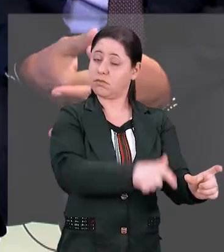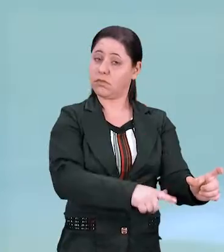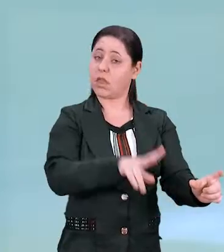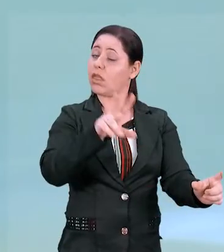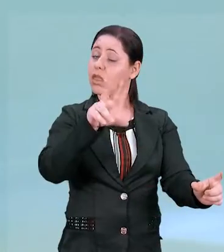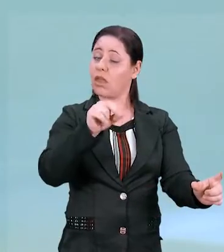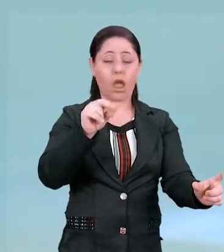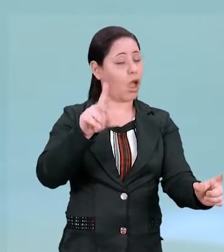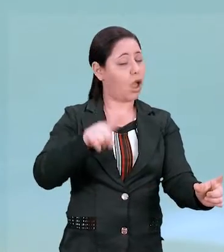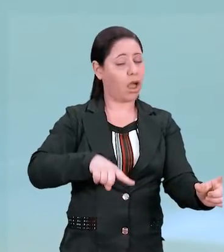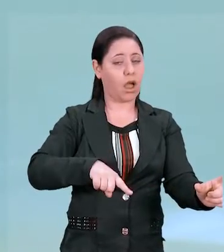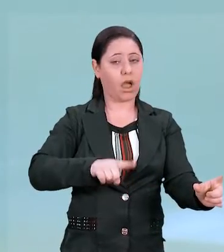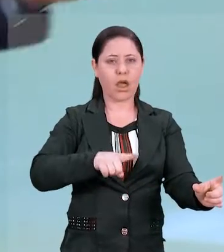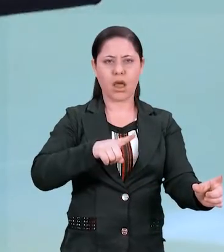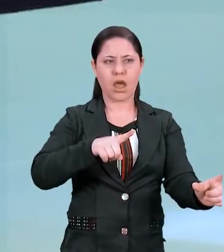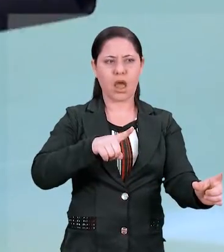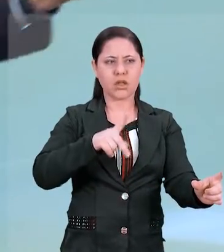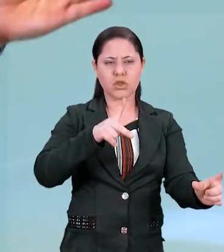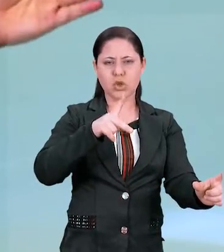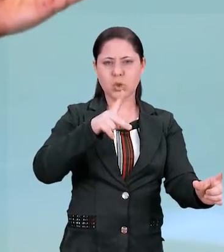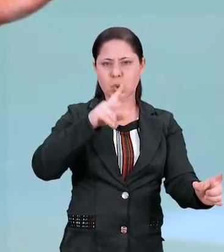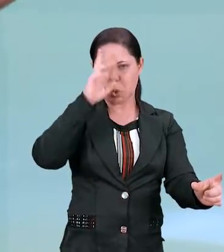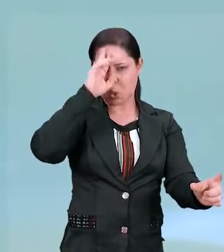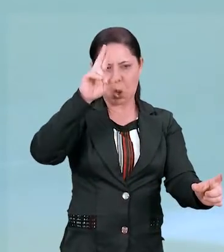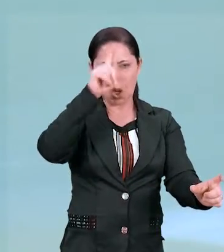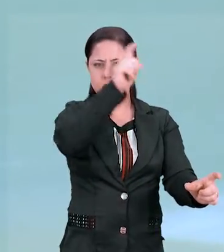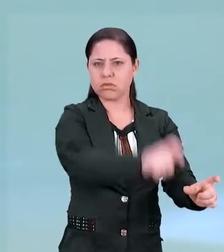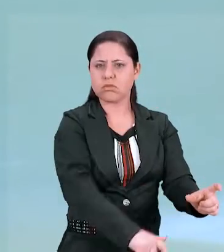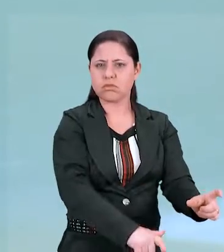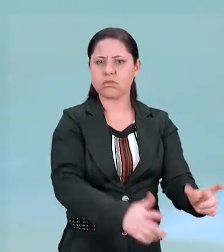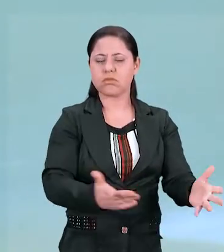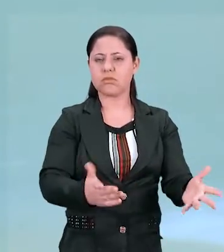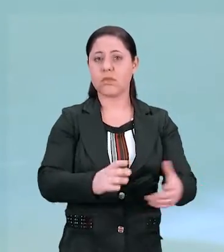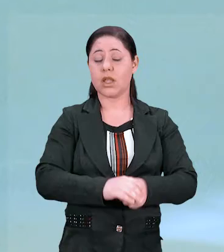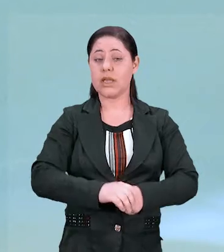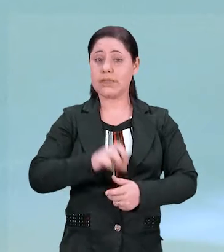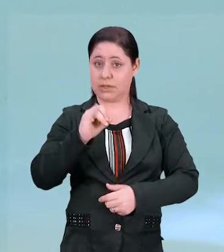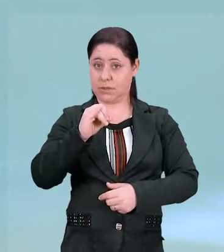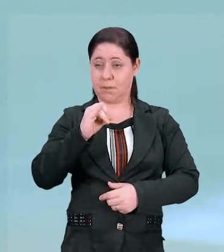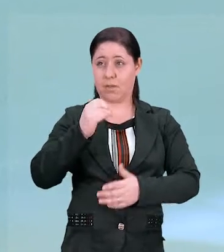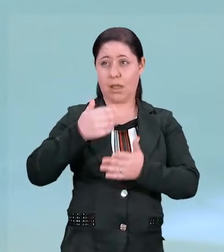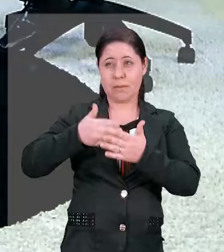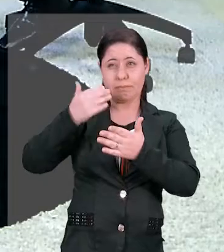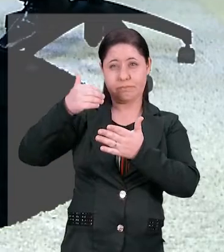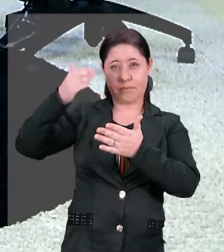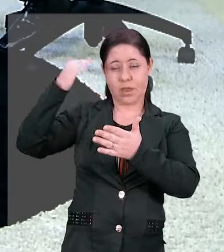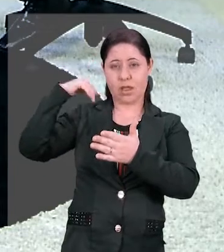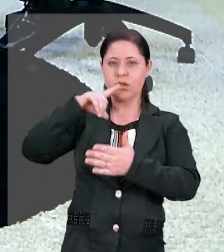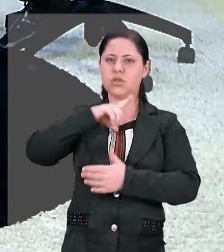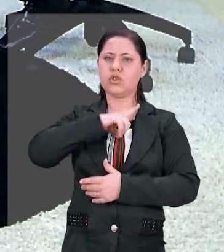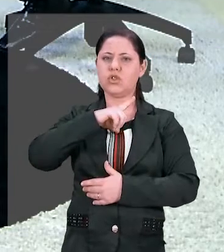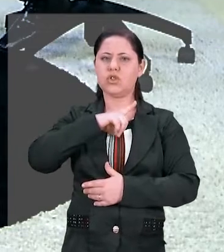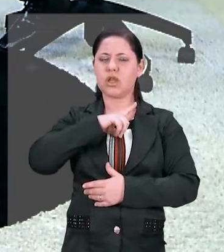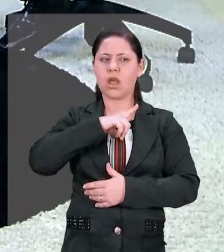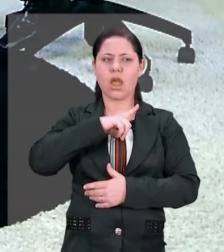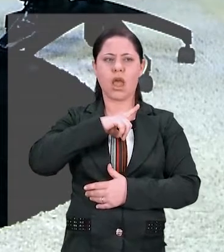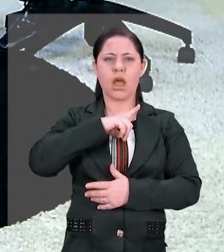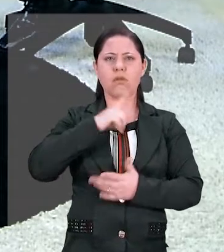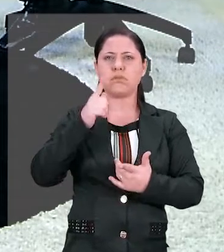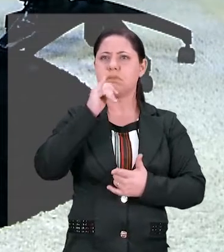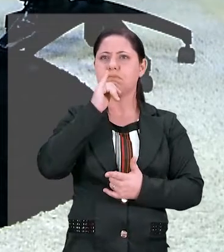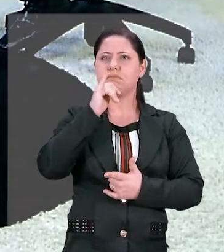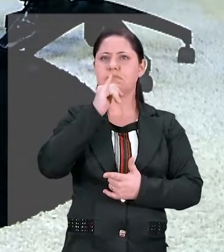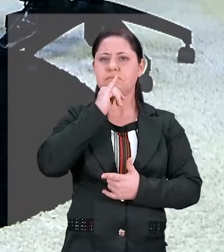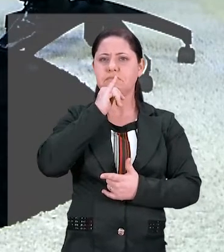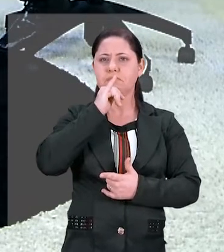da mulher, dono da honra da mulher, tanto que, se nós voltarmos a alguns anos, nós tínhamos a chamada legítima defesa da